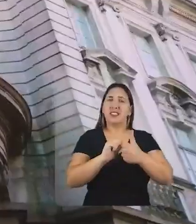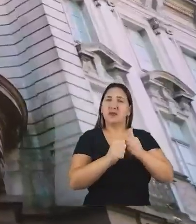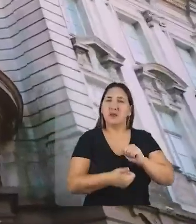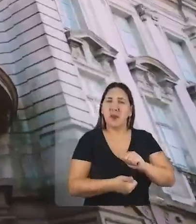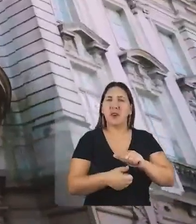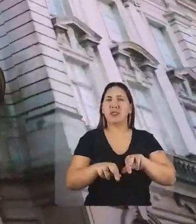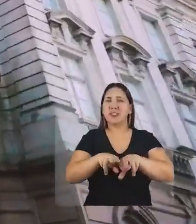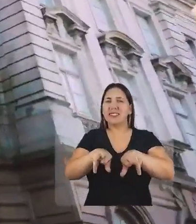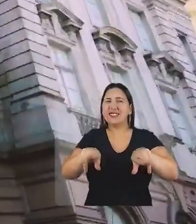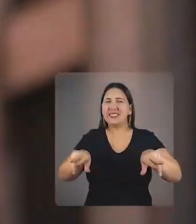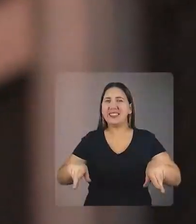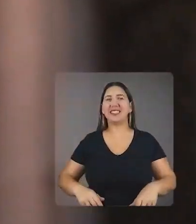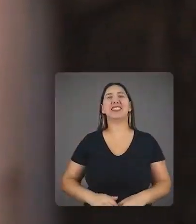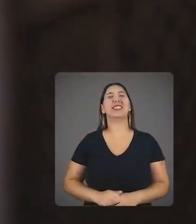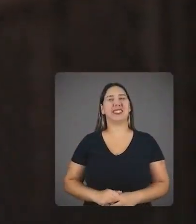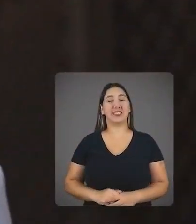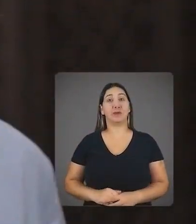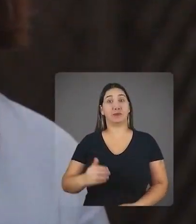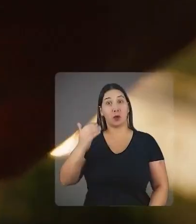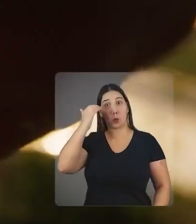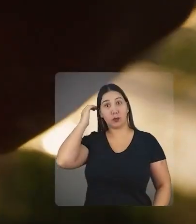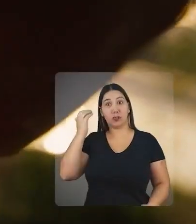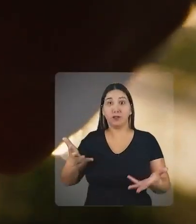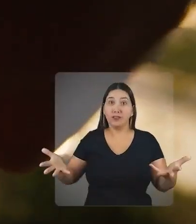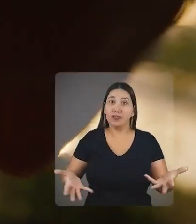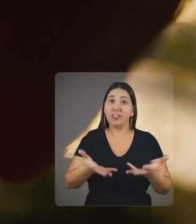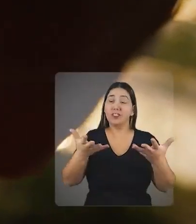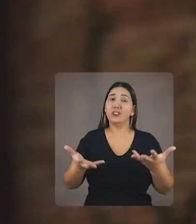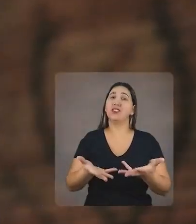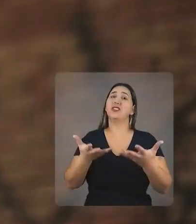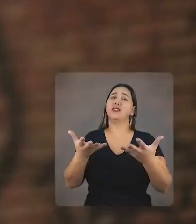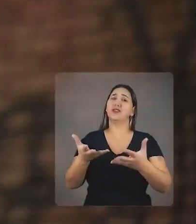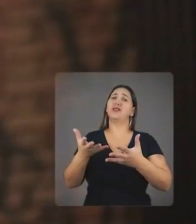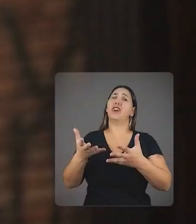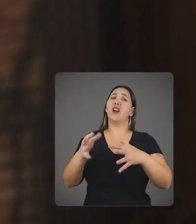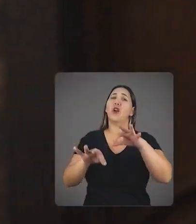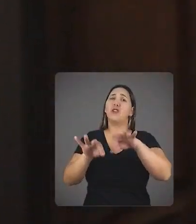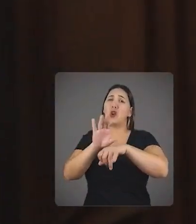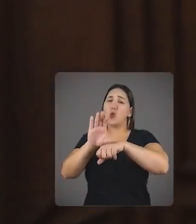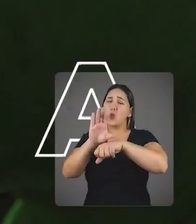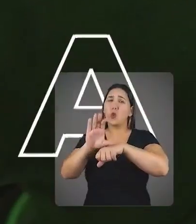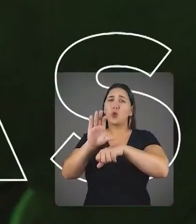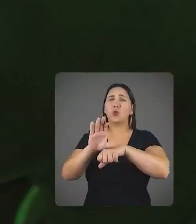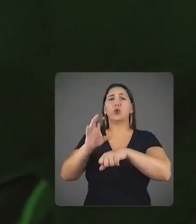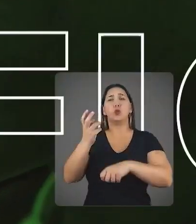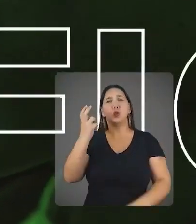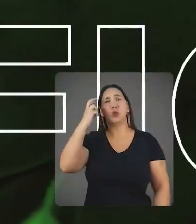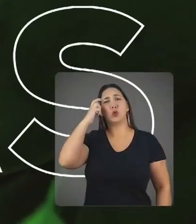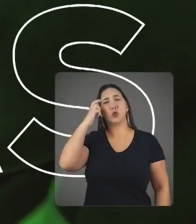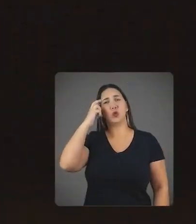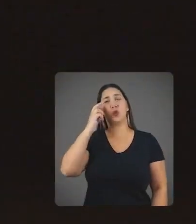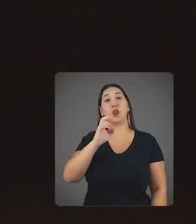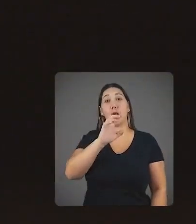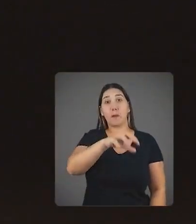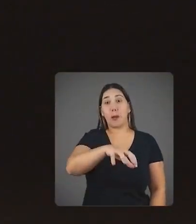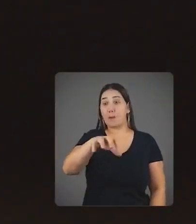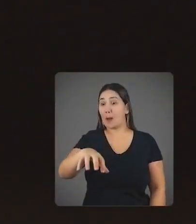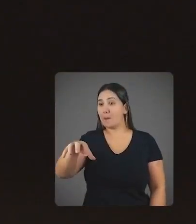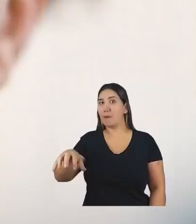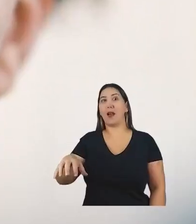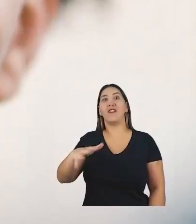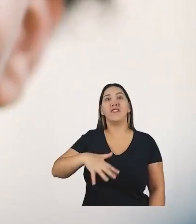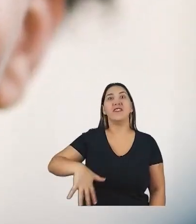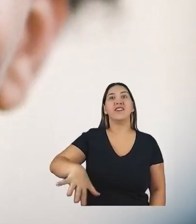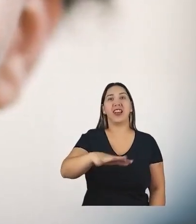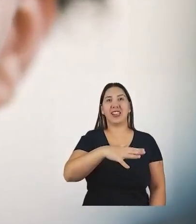mais. Rosana Vale dará grande incentivo à formação cultural, aprimorando oficinas para levar cultura para cada canto